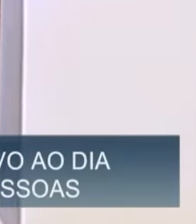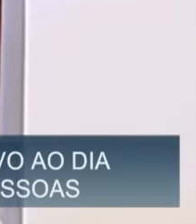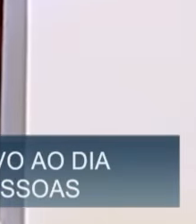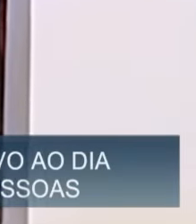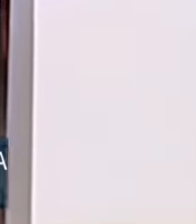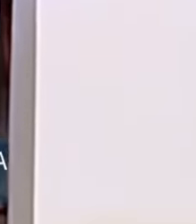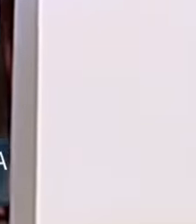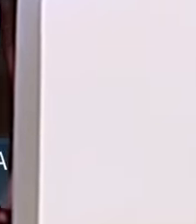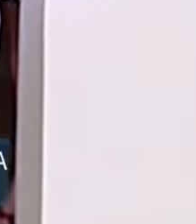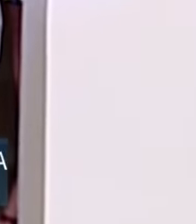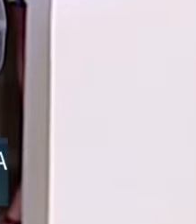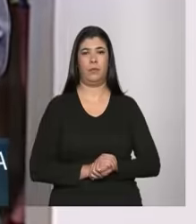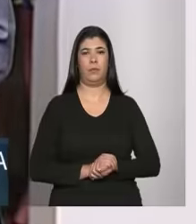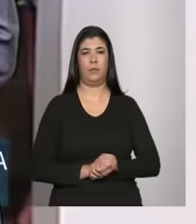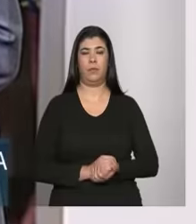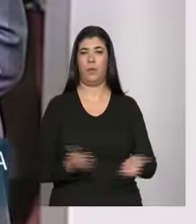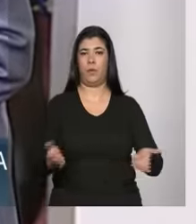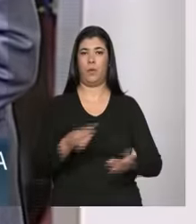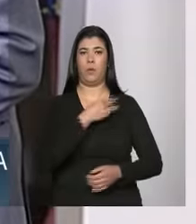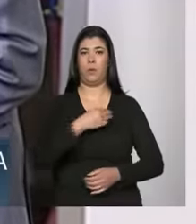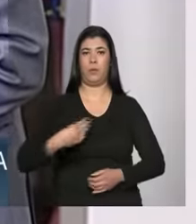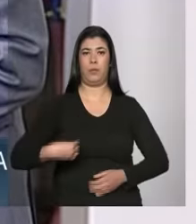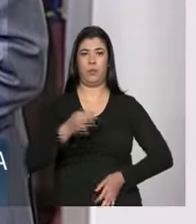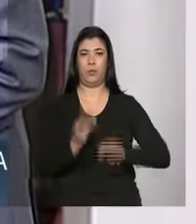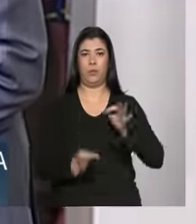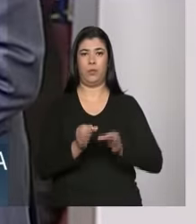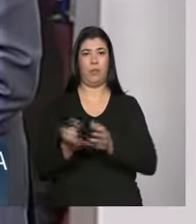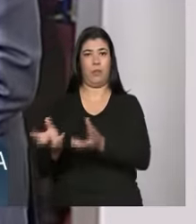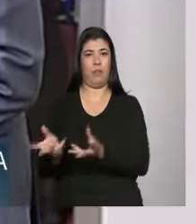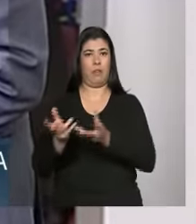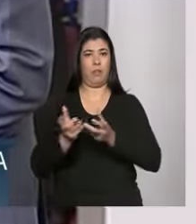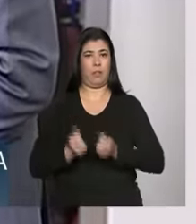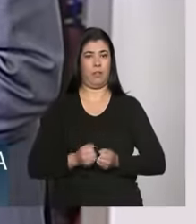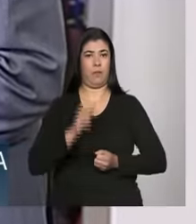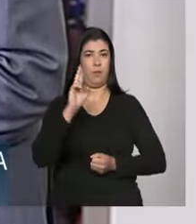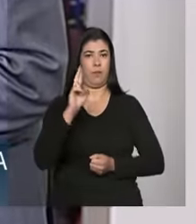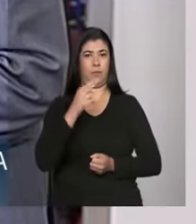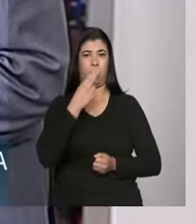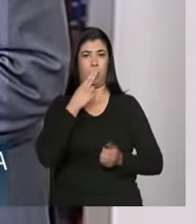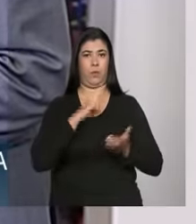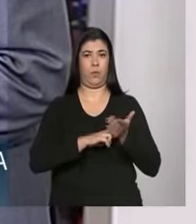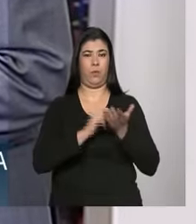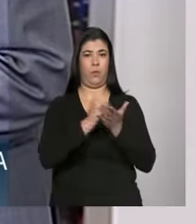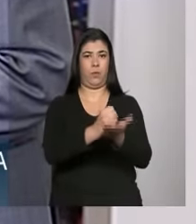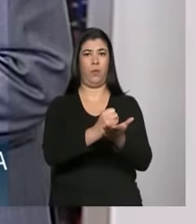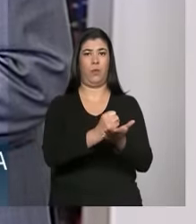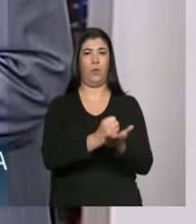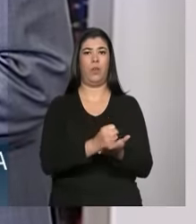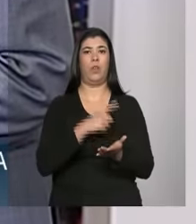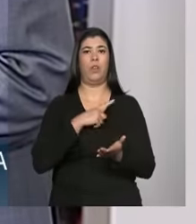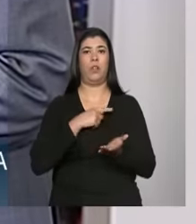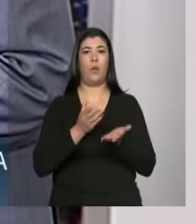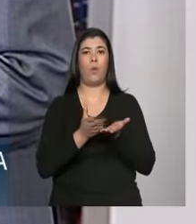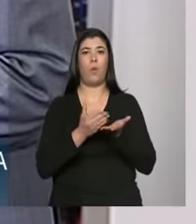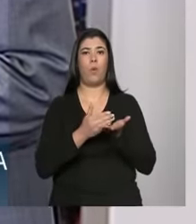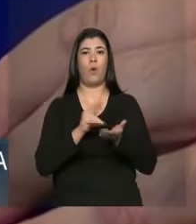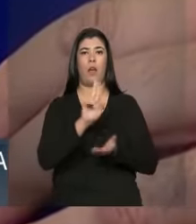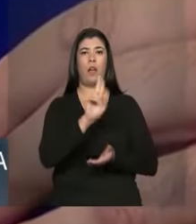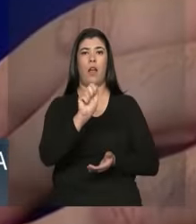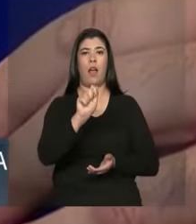momento o senhor Ministro da Justiça recebe das mãos do representante dos Correios um álbum com as peças